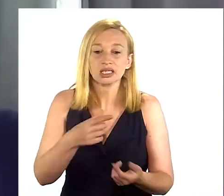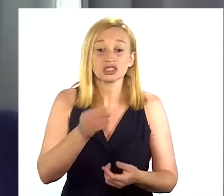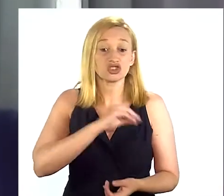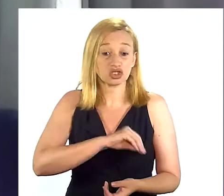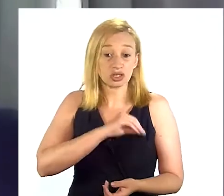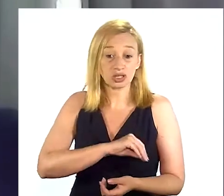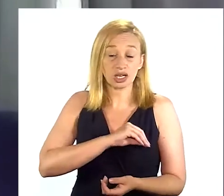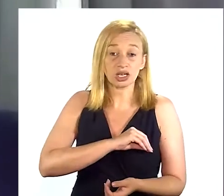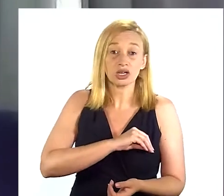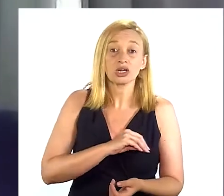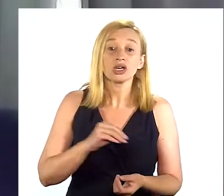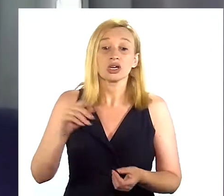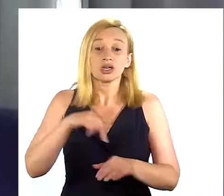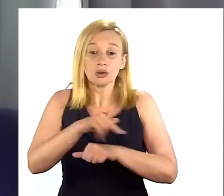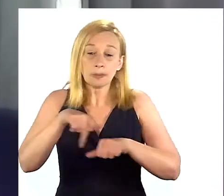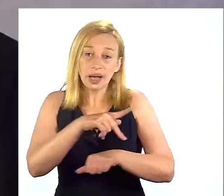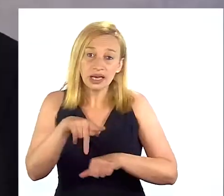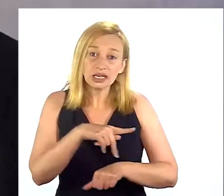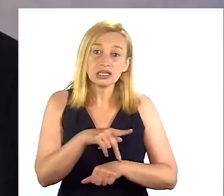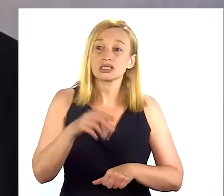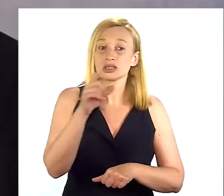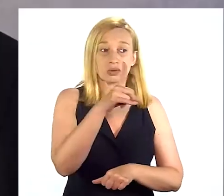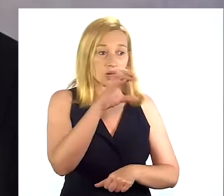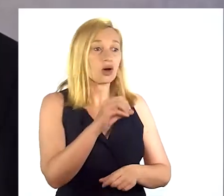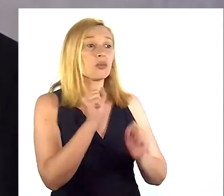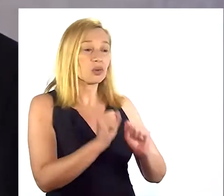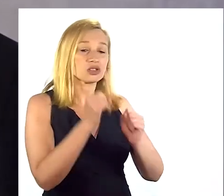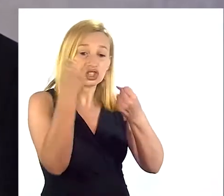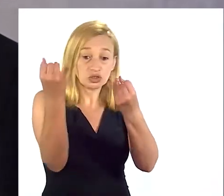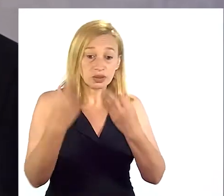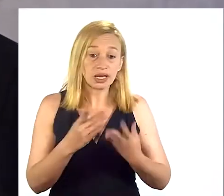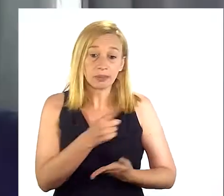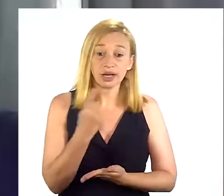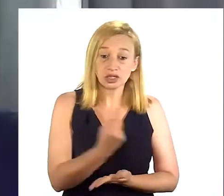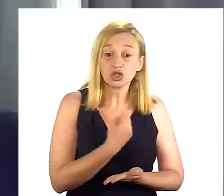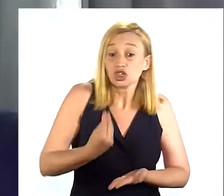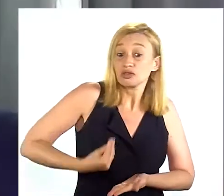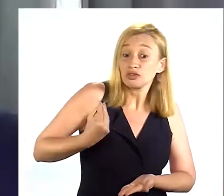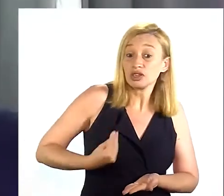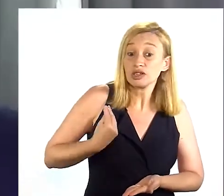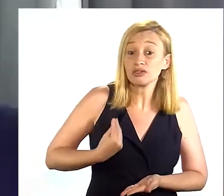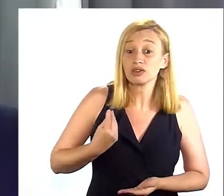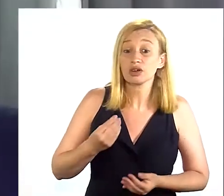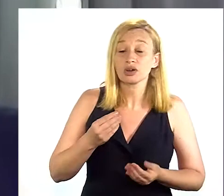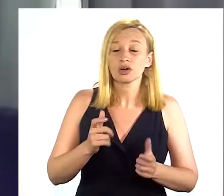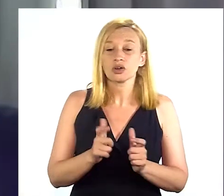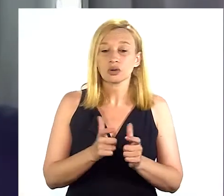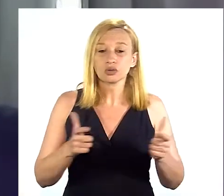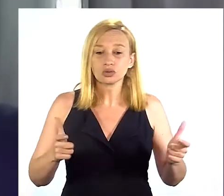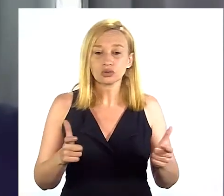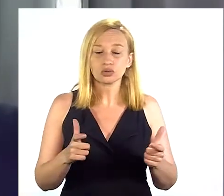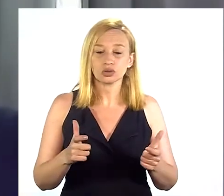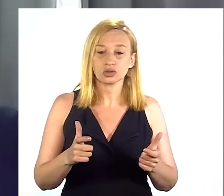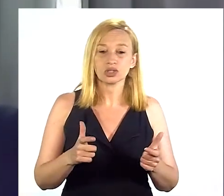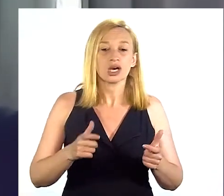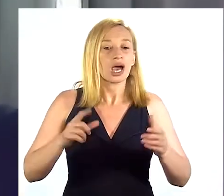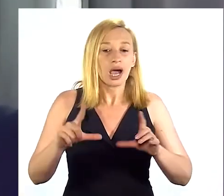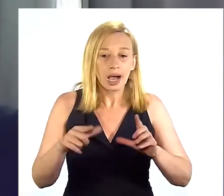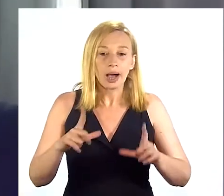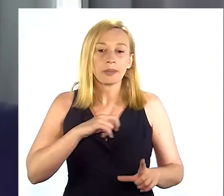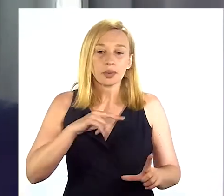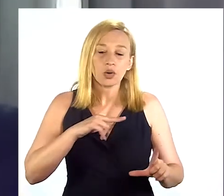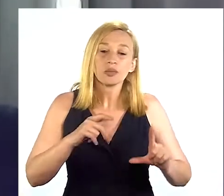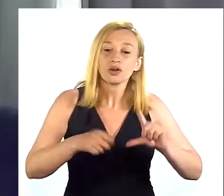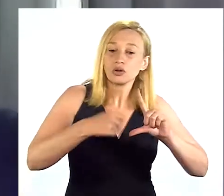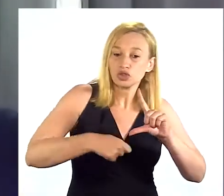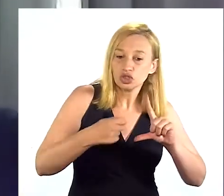do efeito renda. E países, o Delmo pode explicar para a gente sobre isso, vivem como seu maior vetor econômico